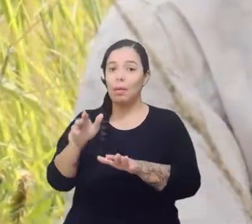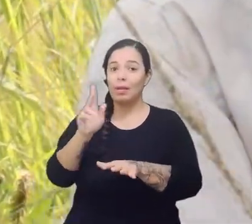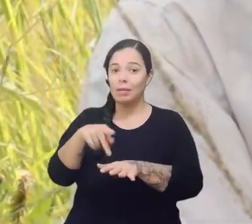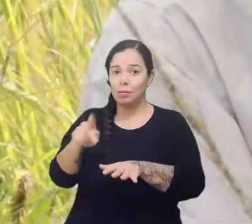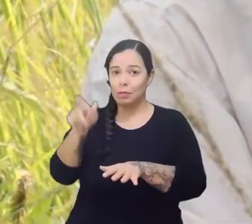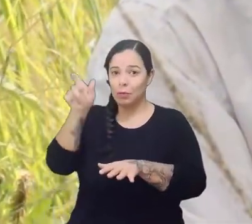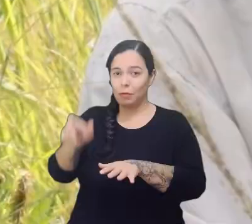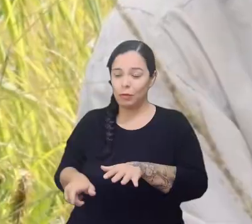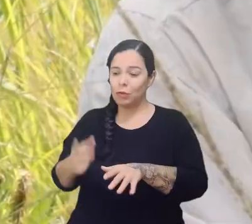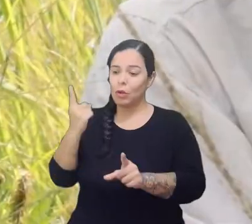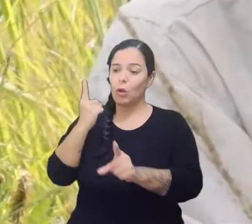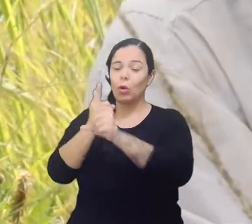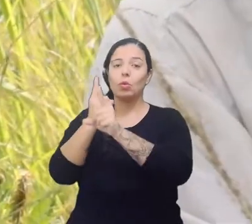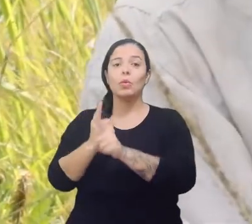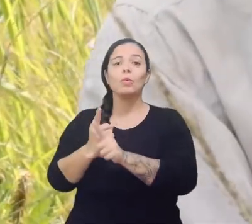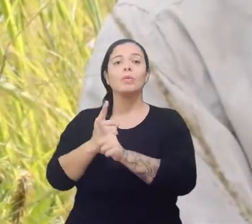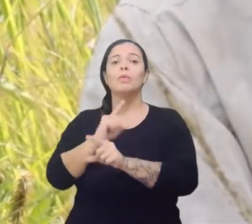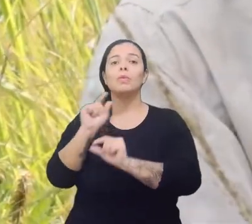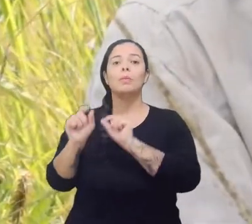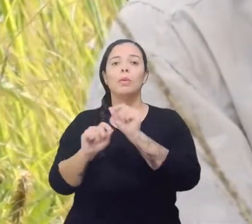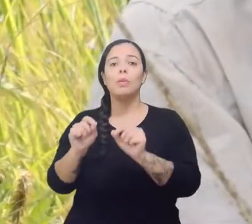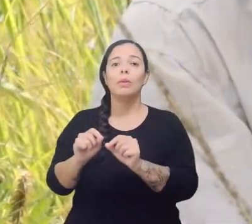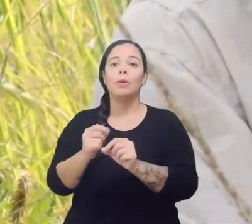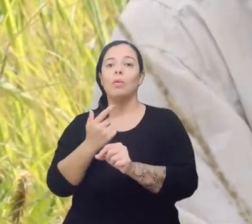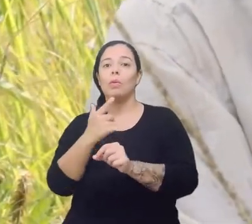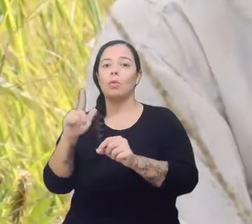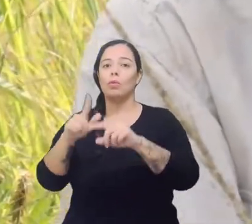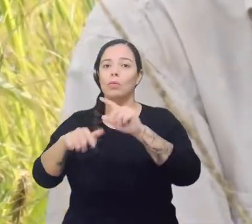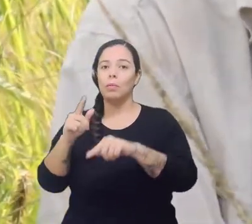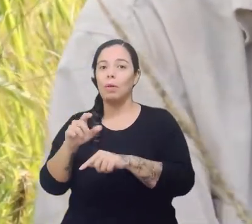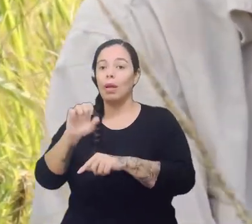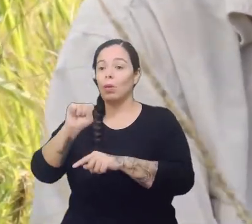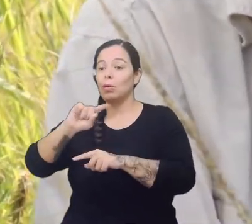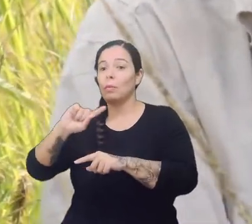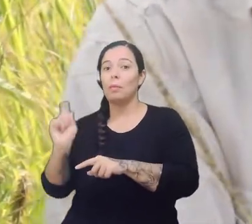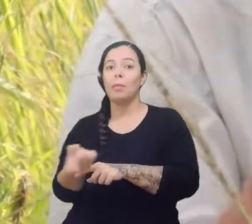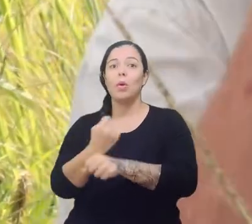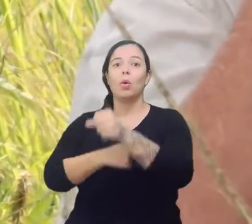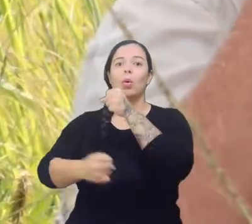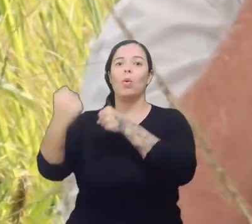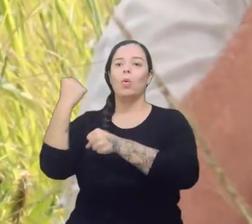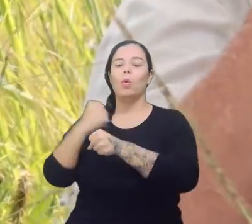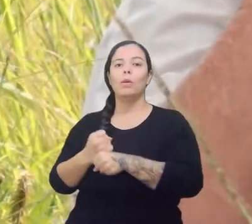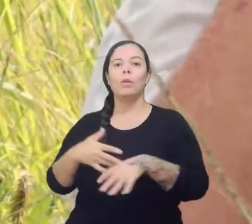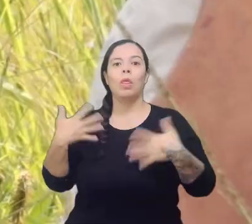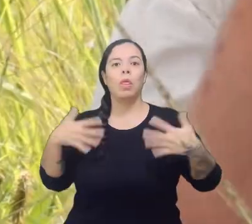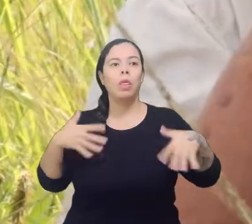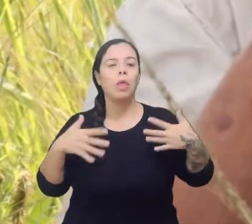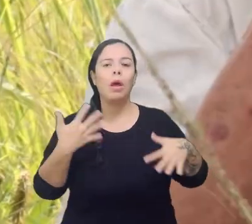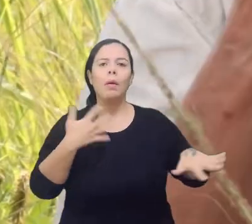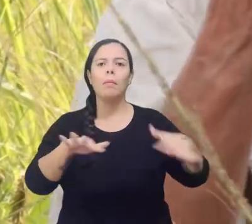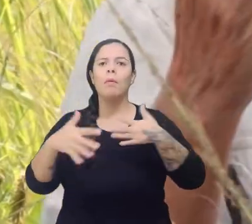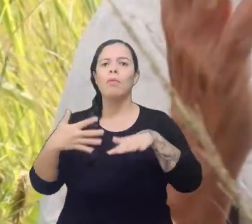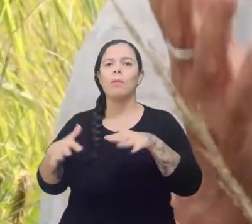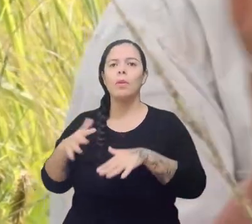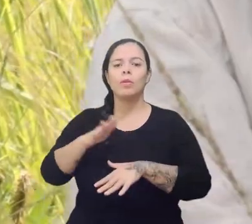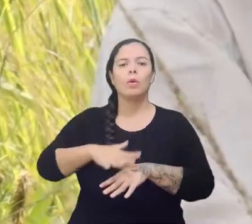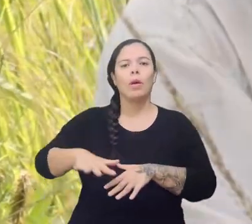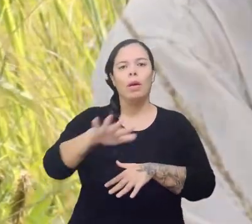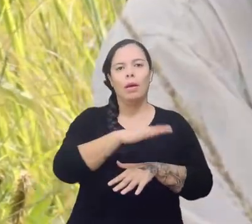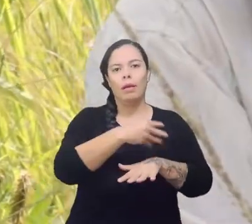causou um enorme rebuliço na arqueologia, né? Durante muito tempo foi uma